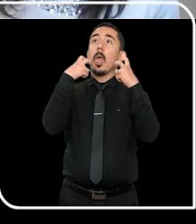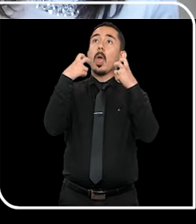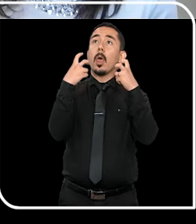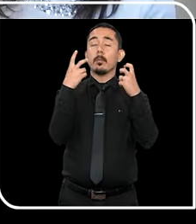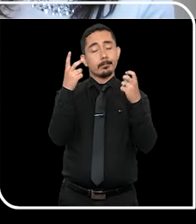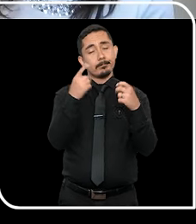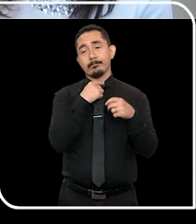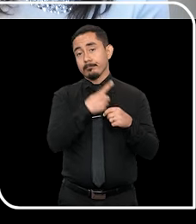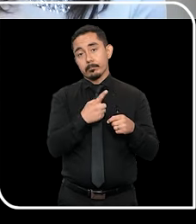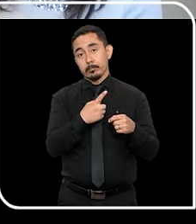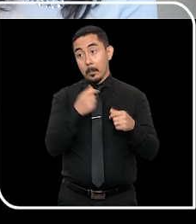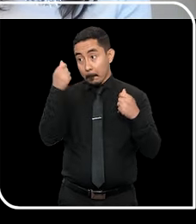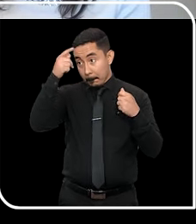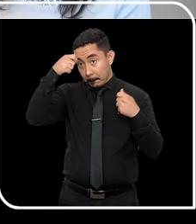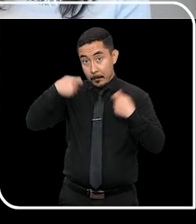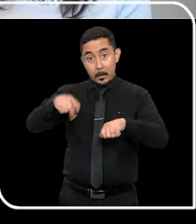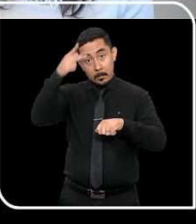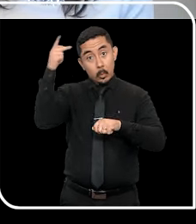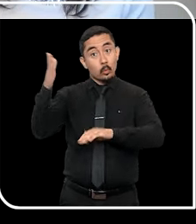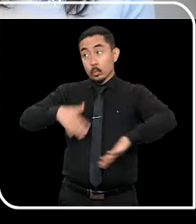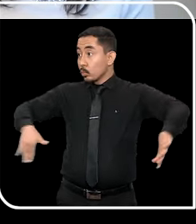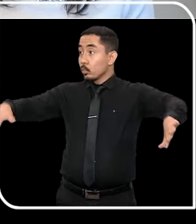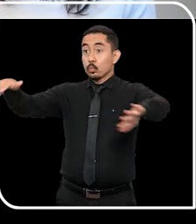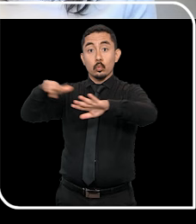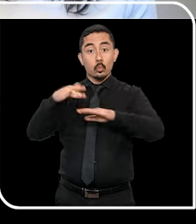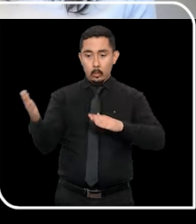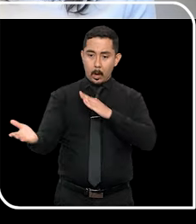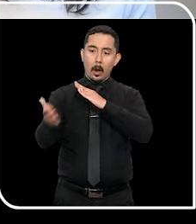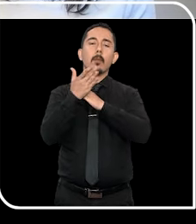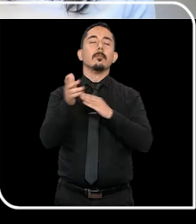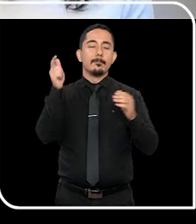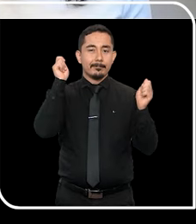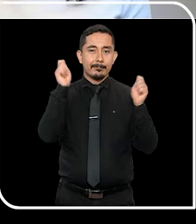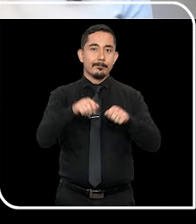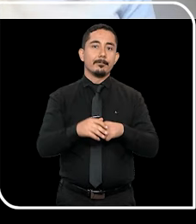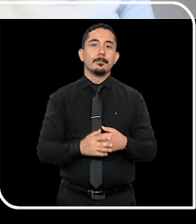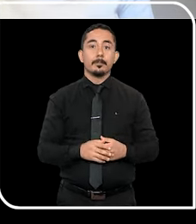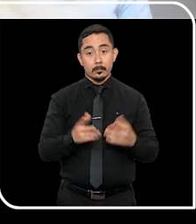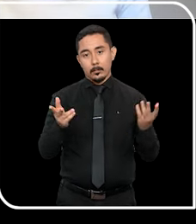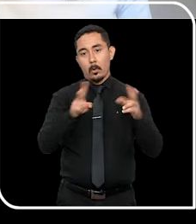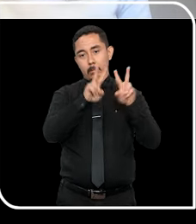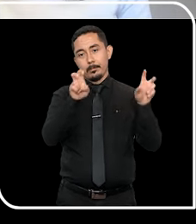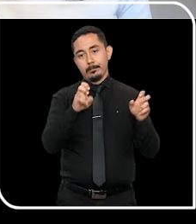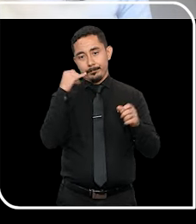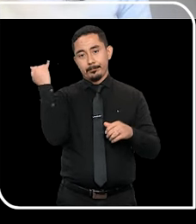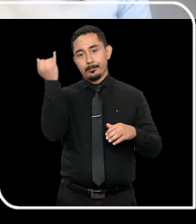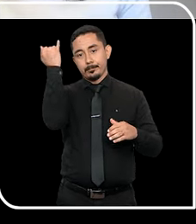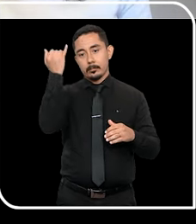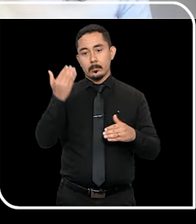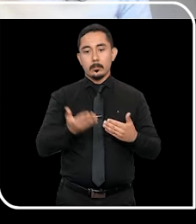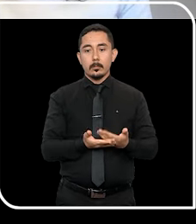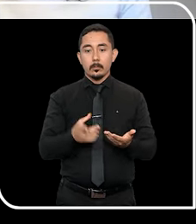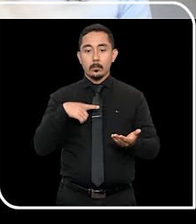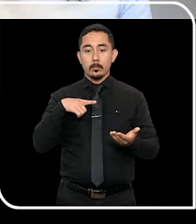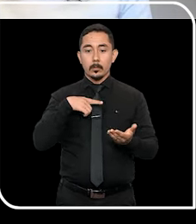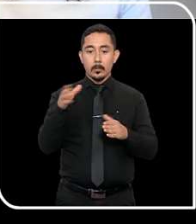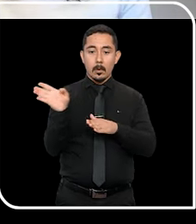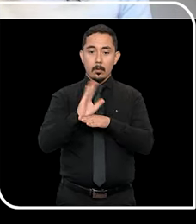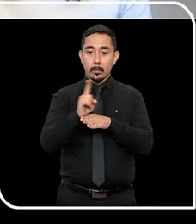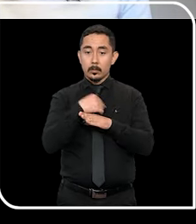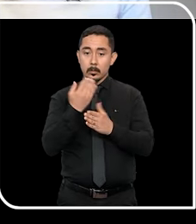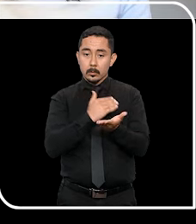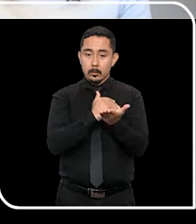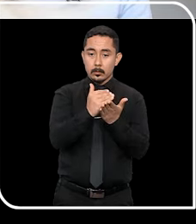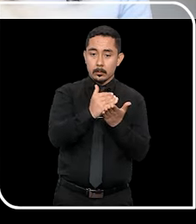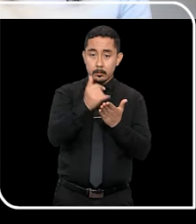vai ter voz quando todo mundo abraçar a causa né então acho que é um tema muito importante e aí vou trazer um vídeo pra gente começar